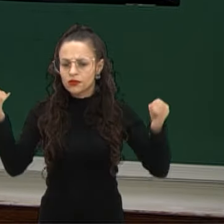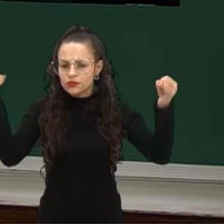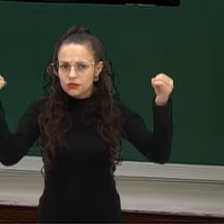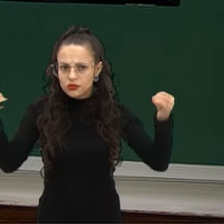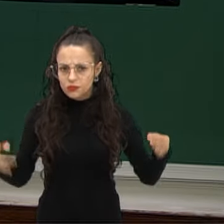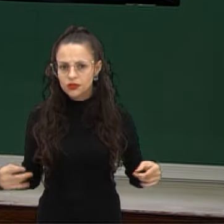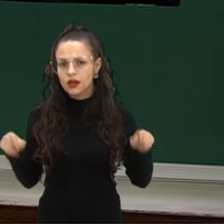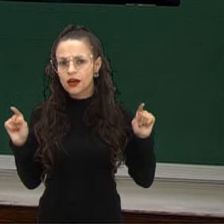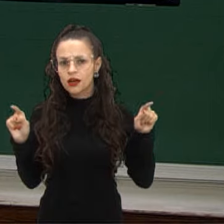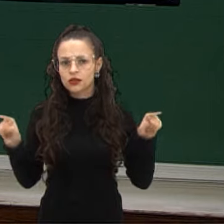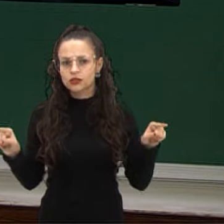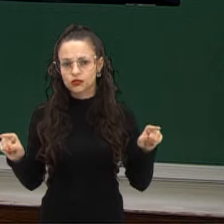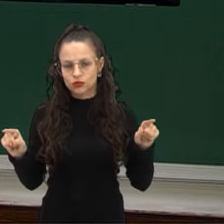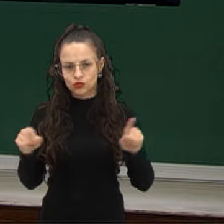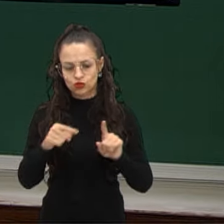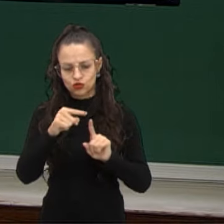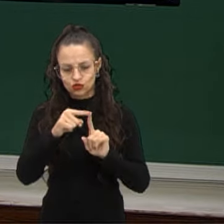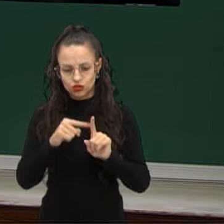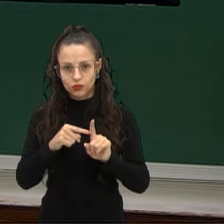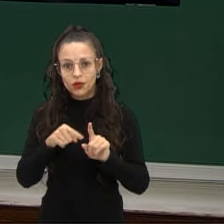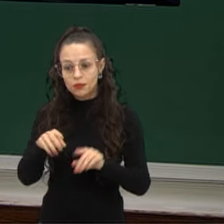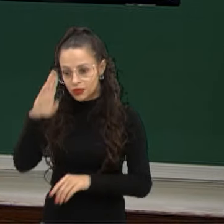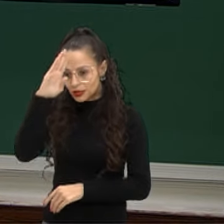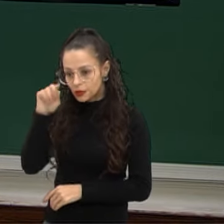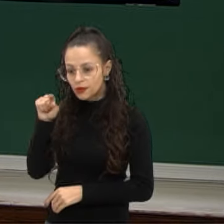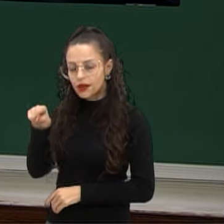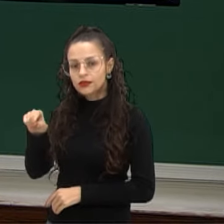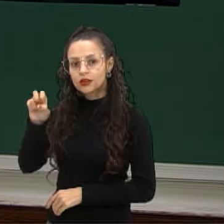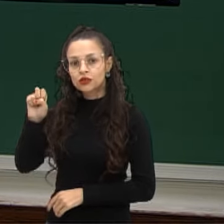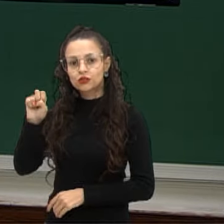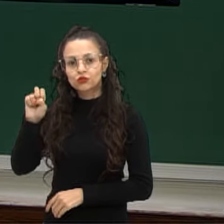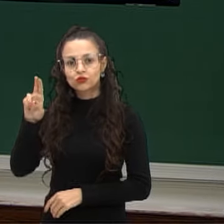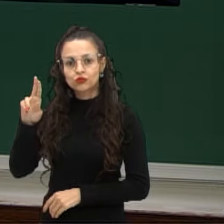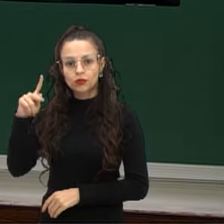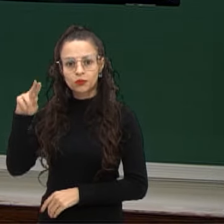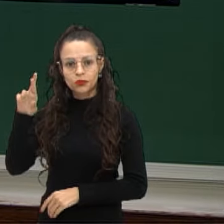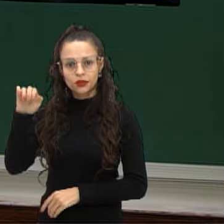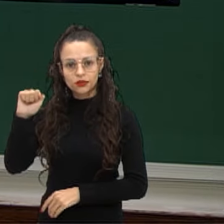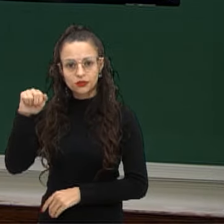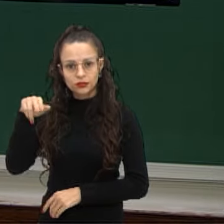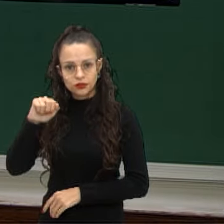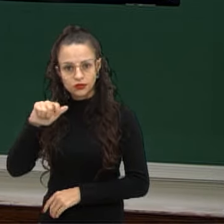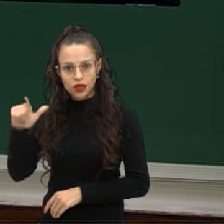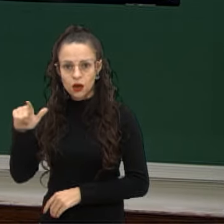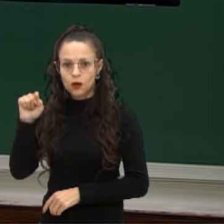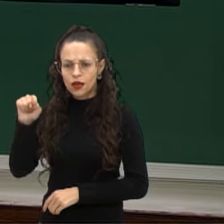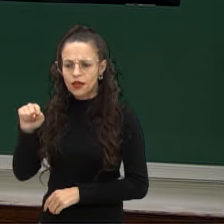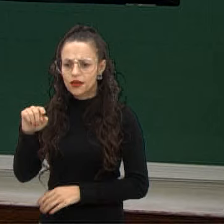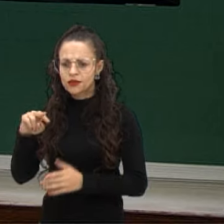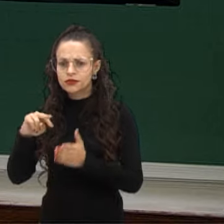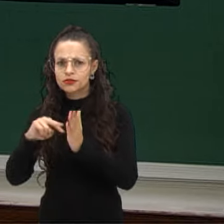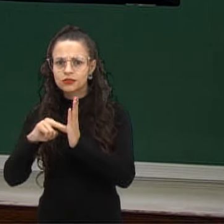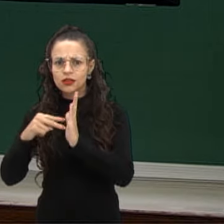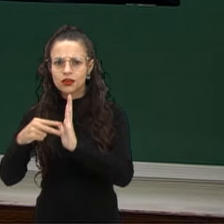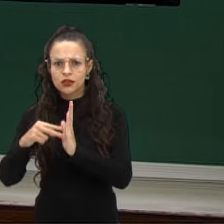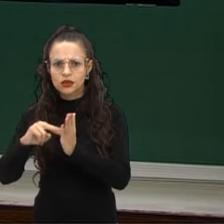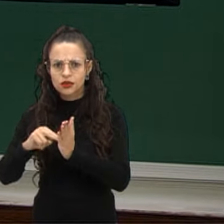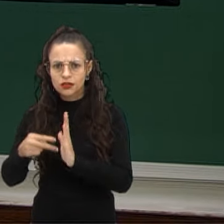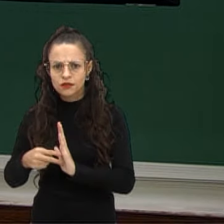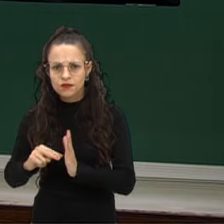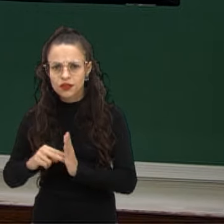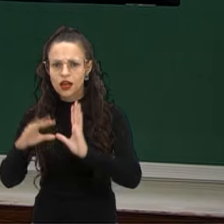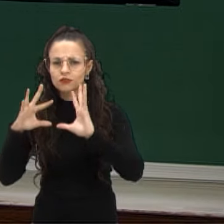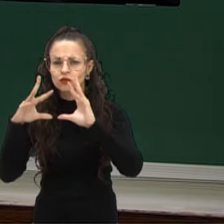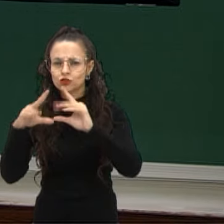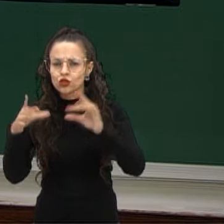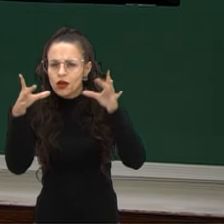de geometria e principalmente a supernal com essa grande influência persa, né? De dar um significado, todos aqueles arabescos que